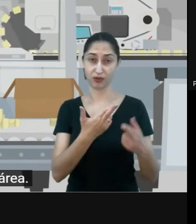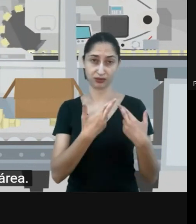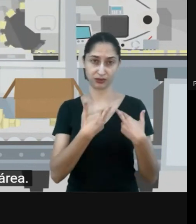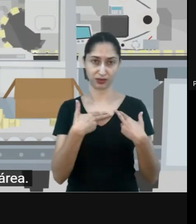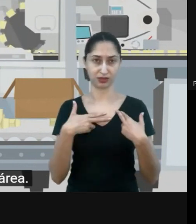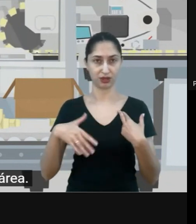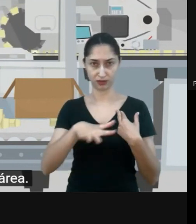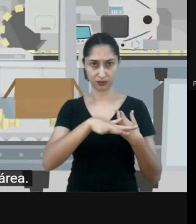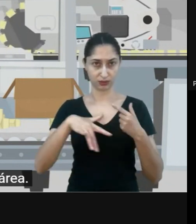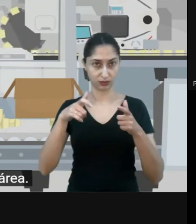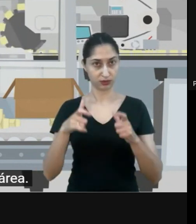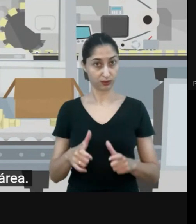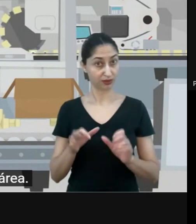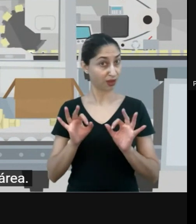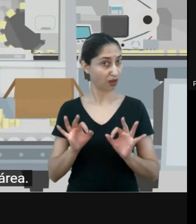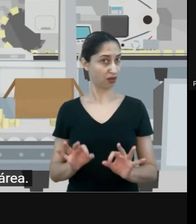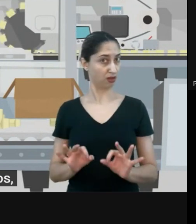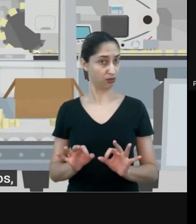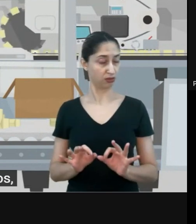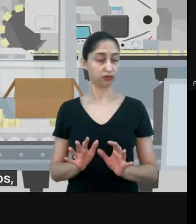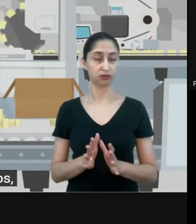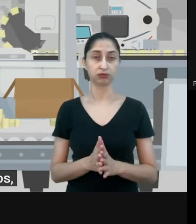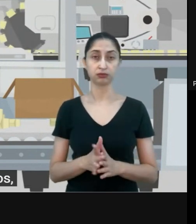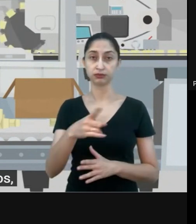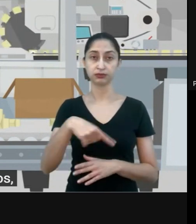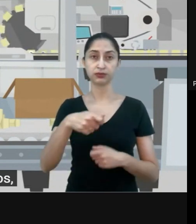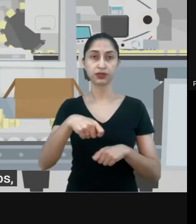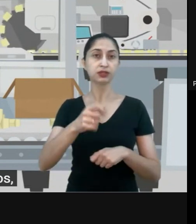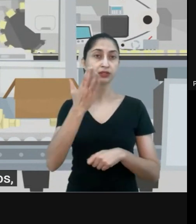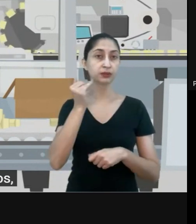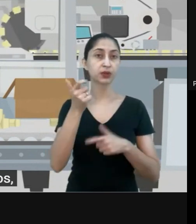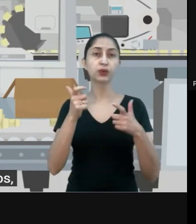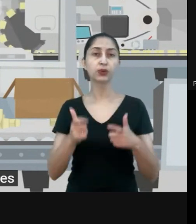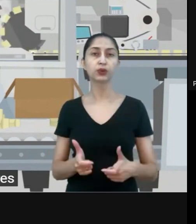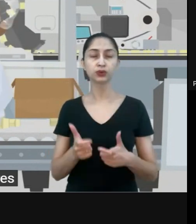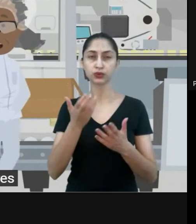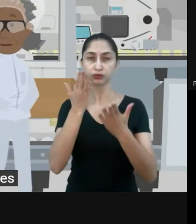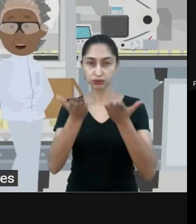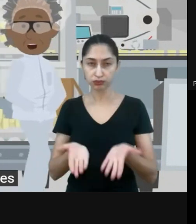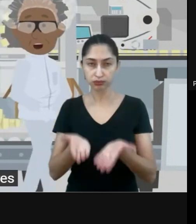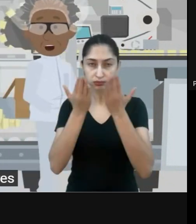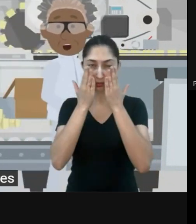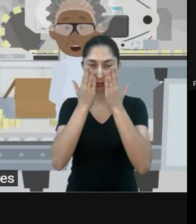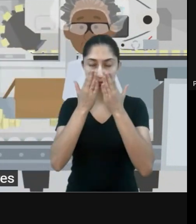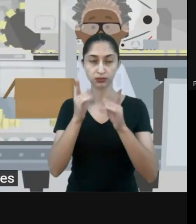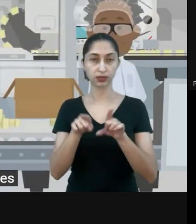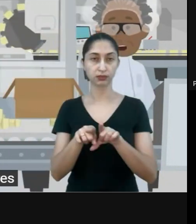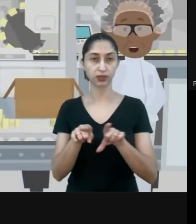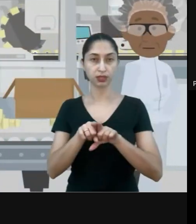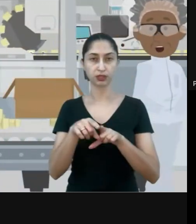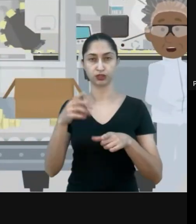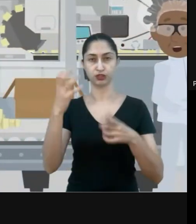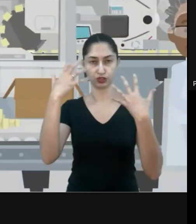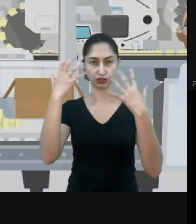ao responsável da área. Saber a localização do lava-óleos, chuveiro de segurança e extintores